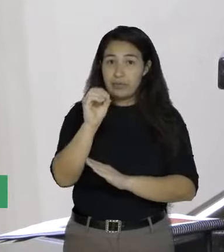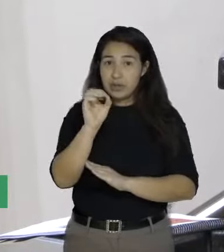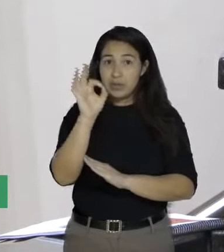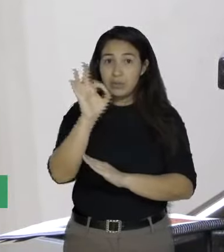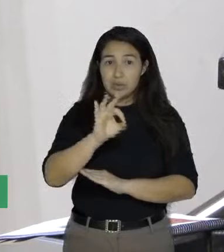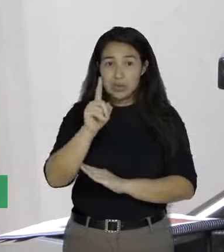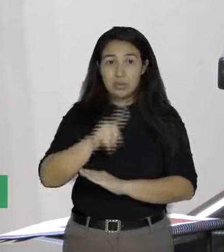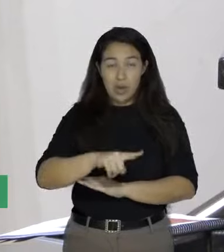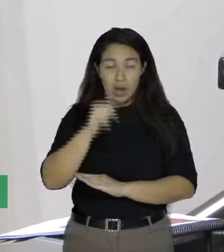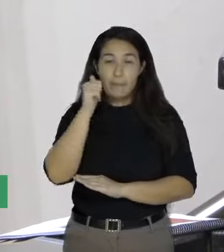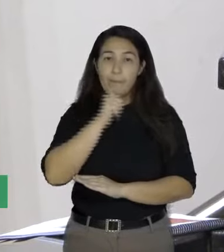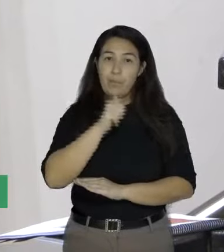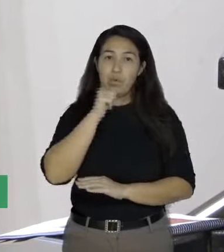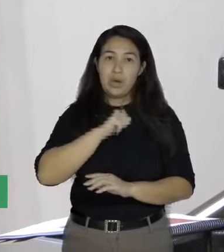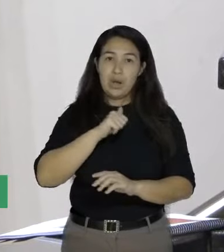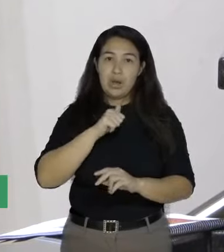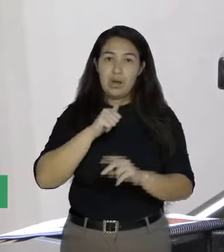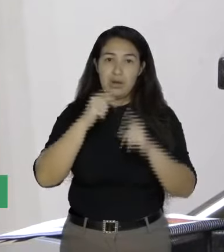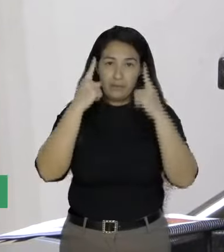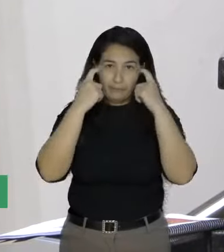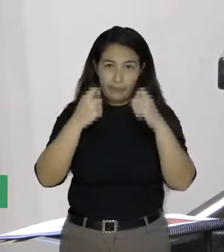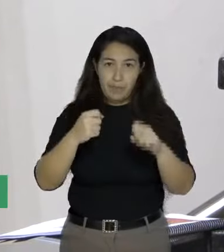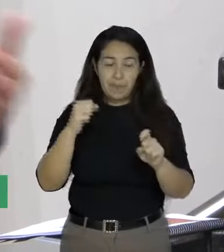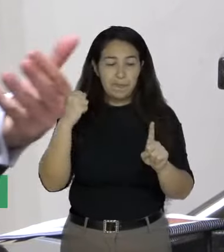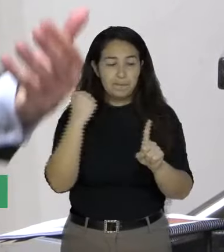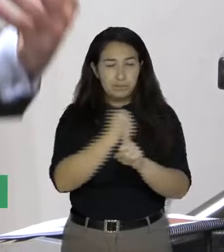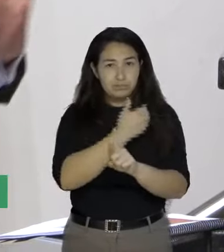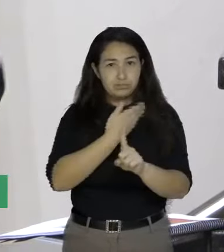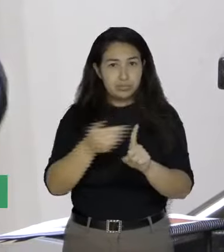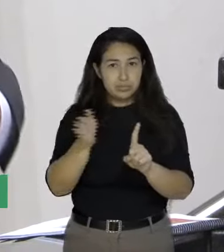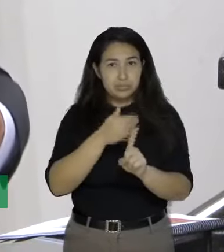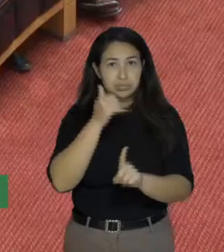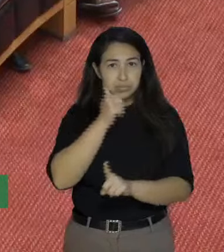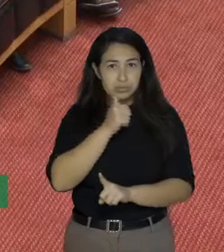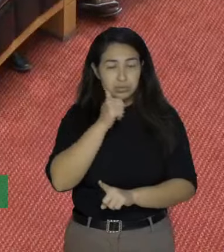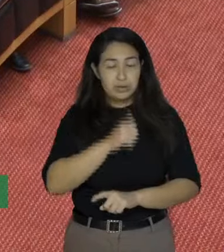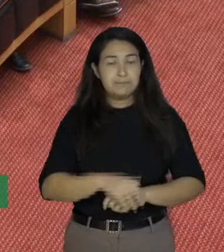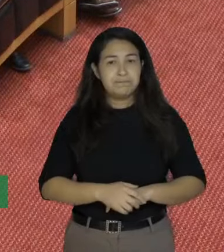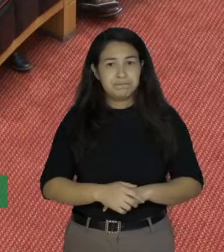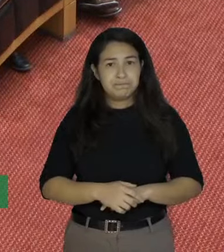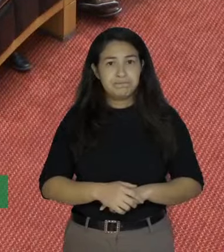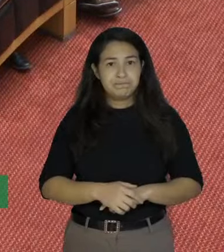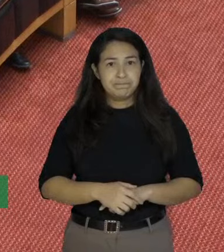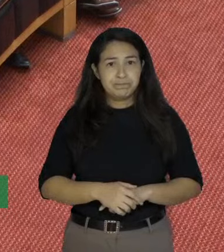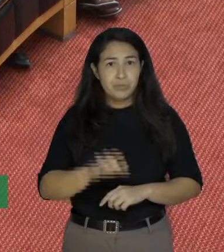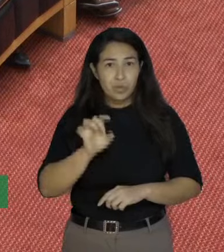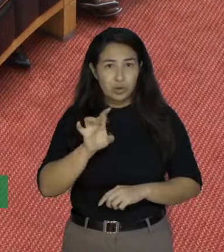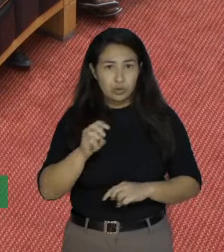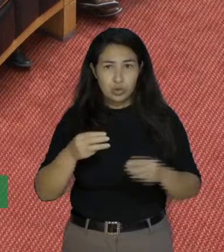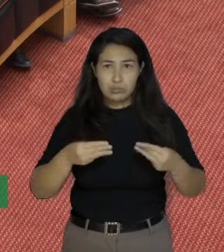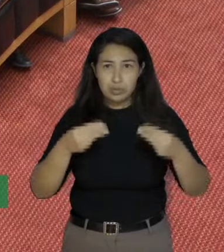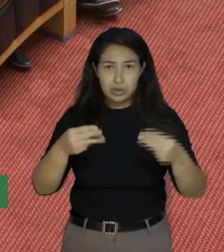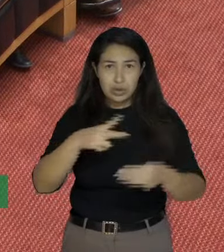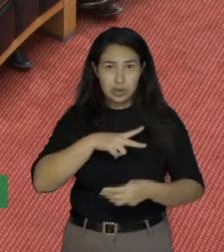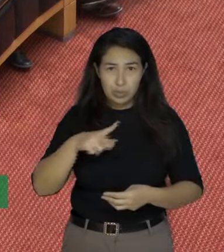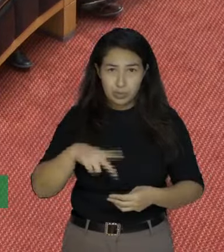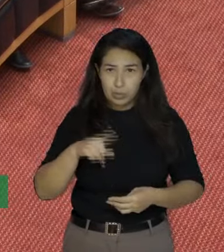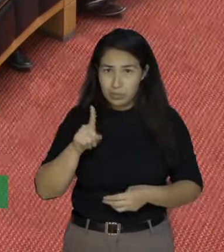vítimas de violência doméstica um atendimento em rede feito não só pelo Ministério Público mas por